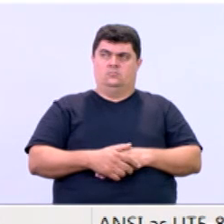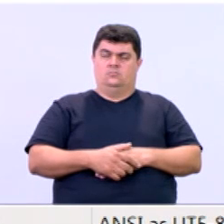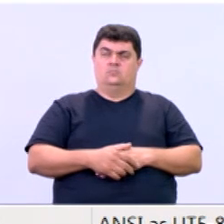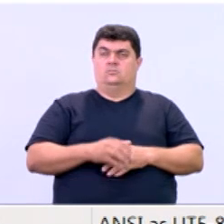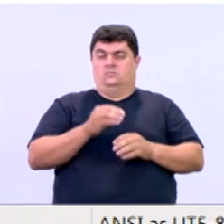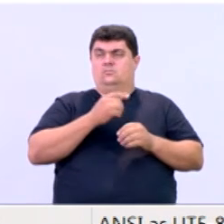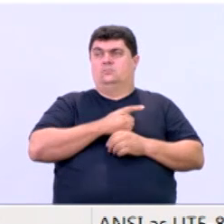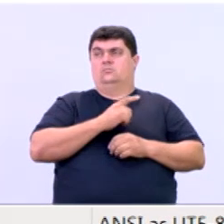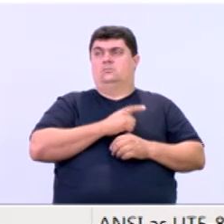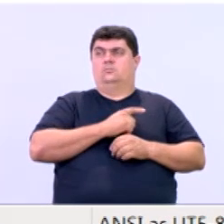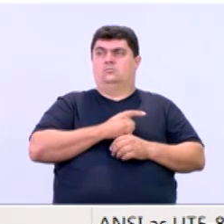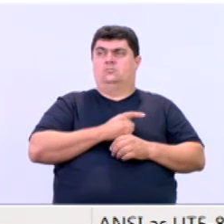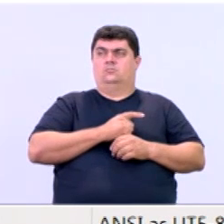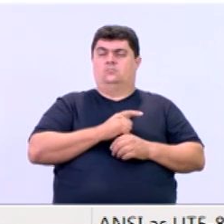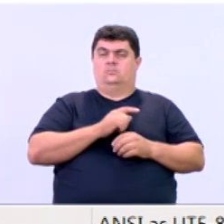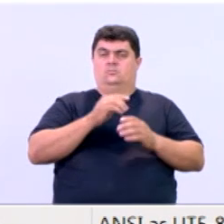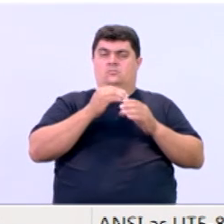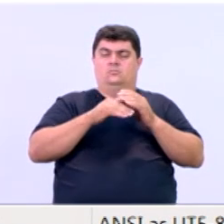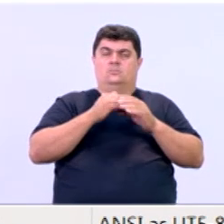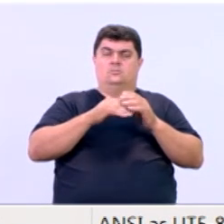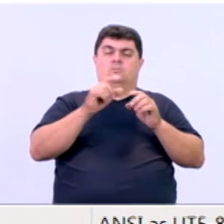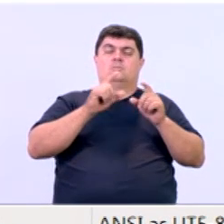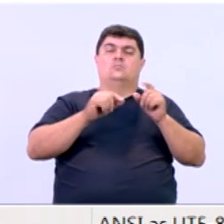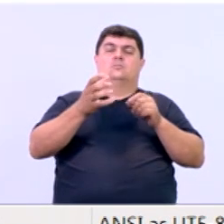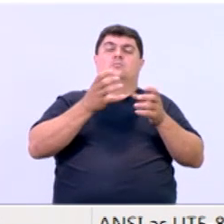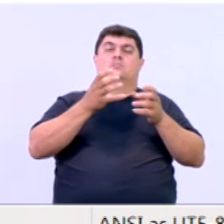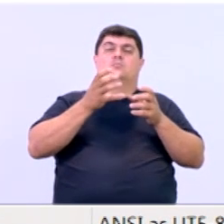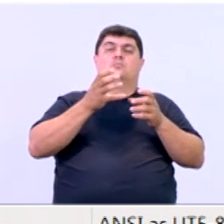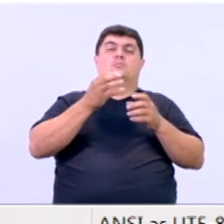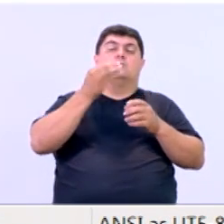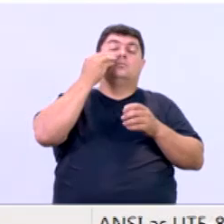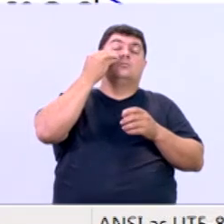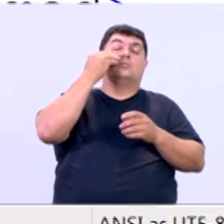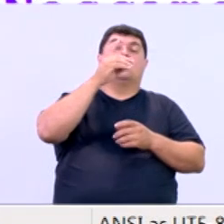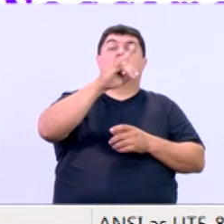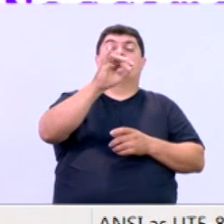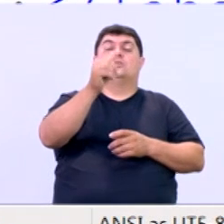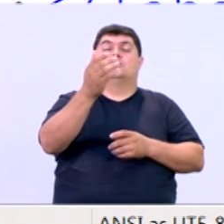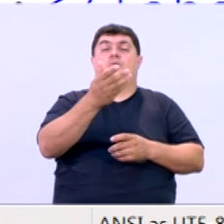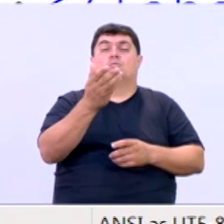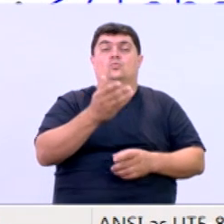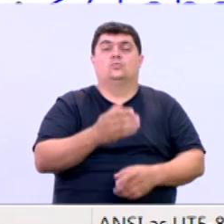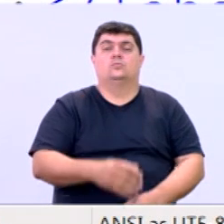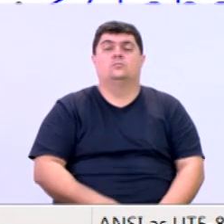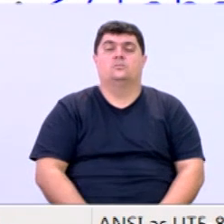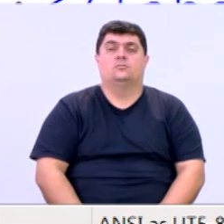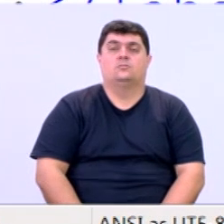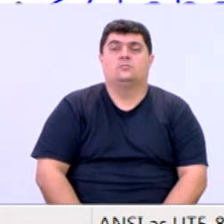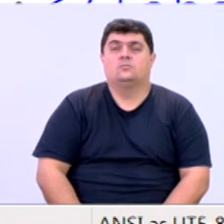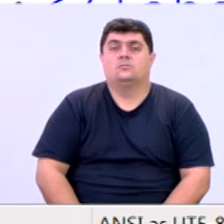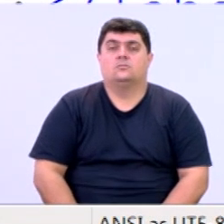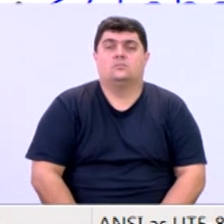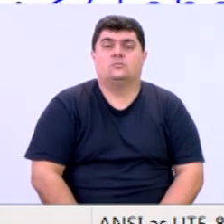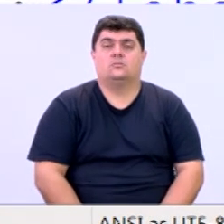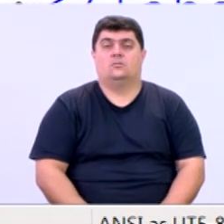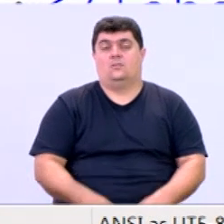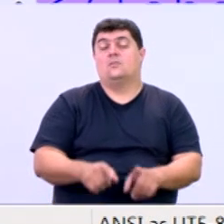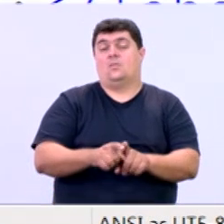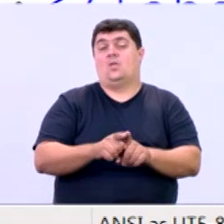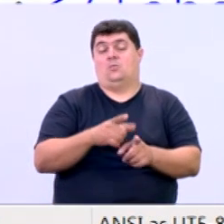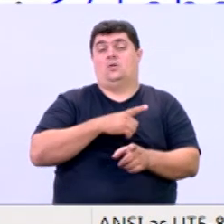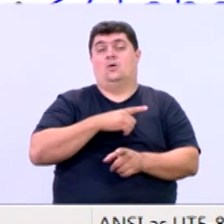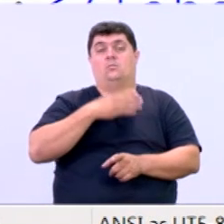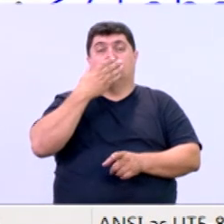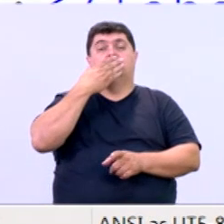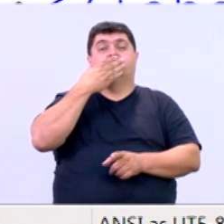Aqui, depois do e-mail, eu posso querer mais o quê? Ah, uma data. Então, eu também tenho um tipo